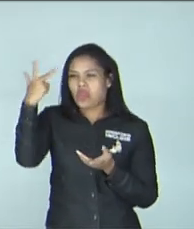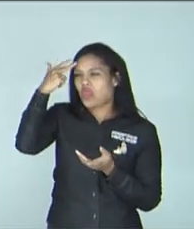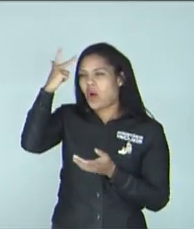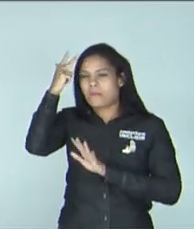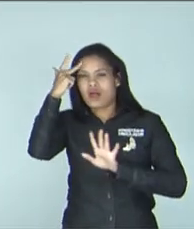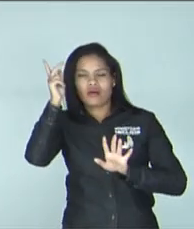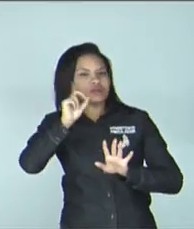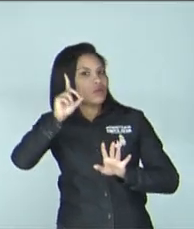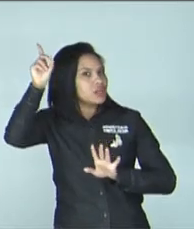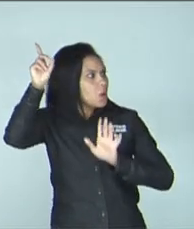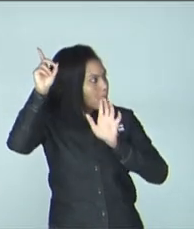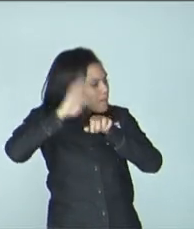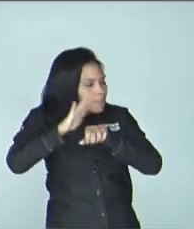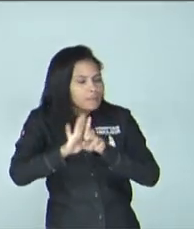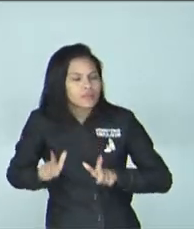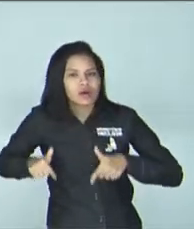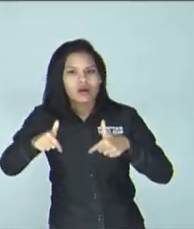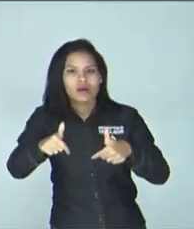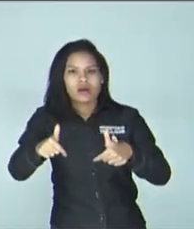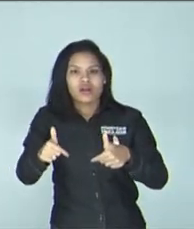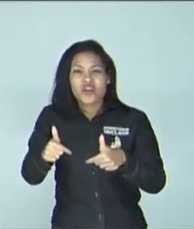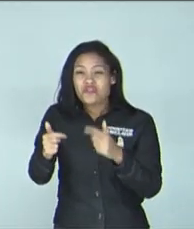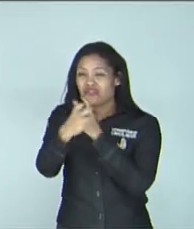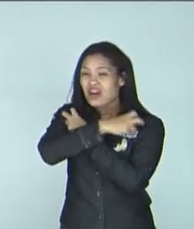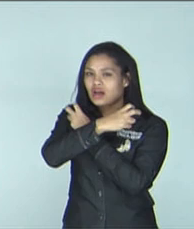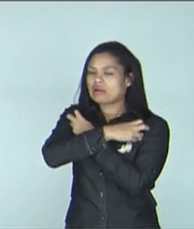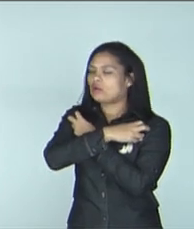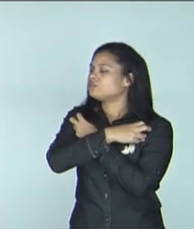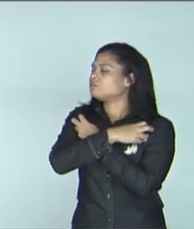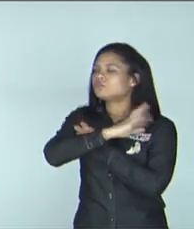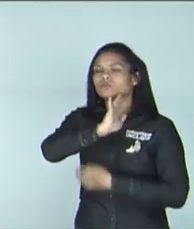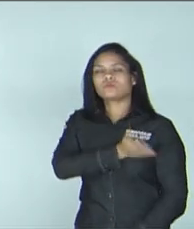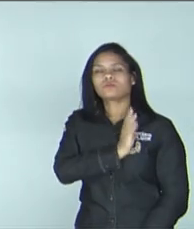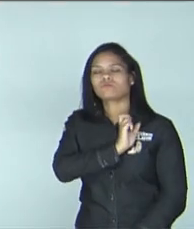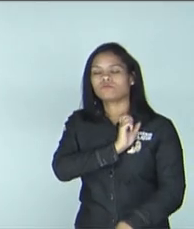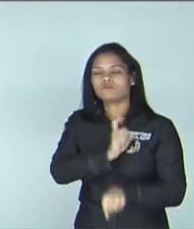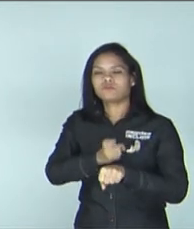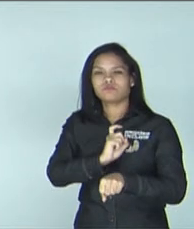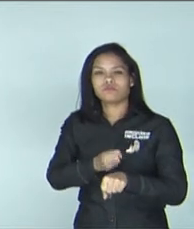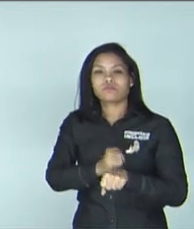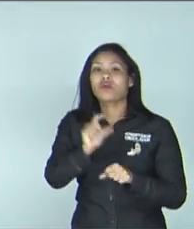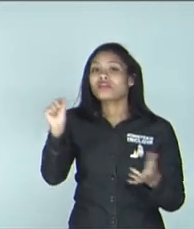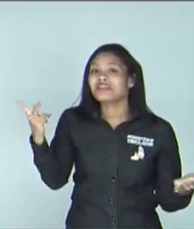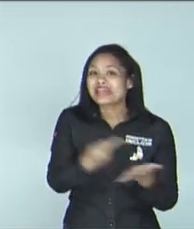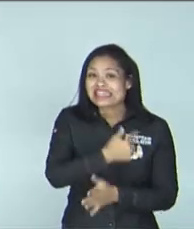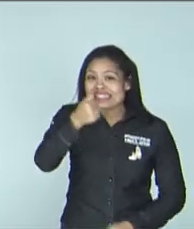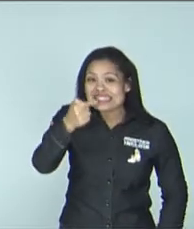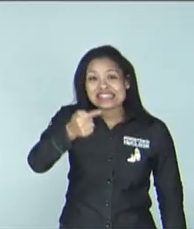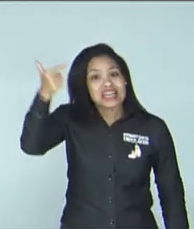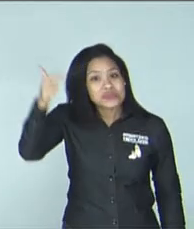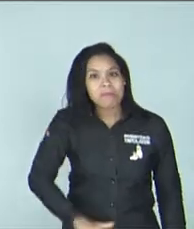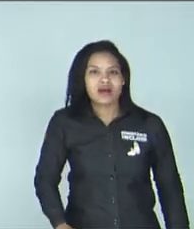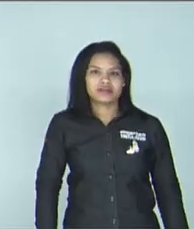deus o farol continuou com o coração endurecido e só que aconteceu mas sete pragas vieram até que